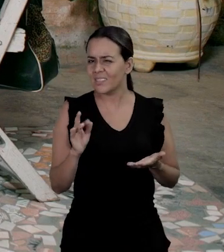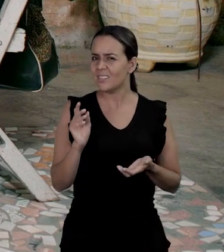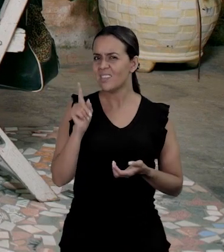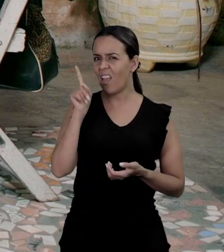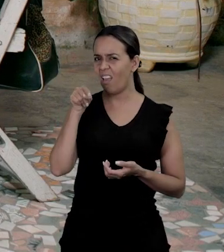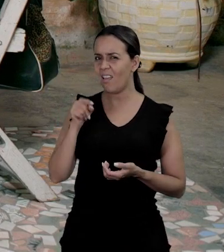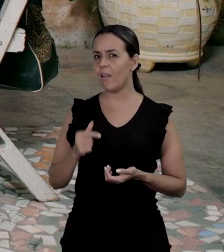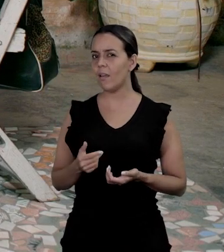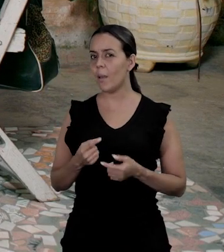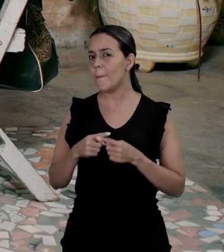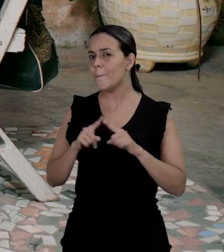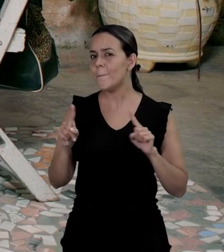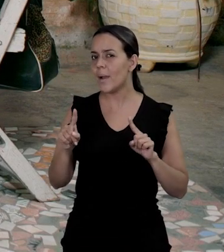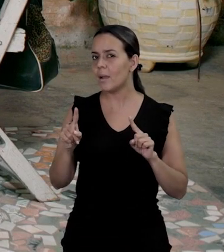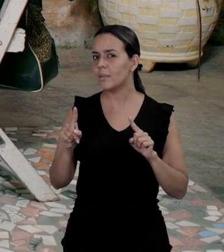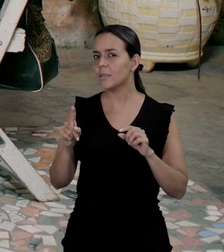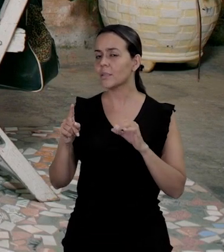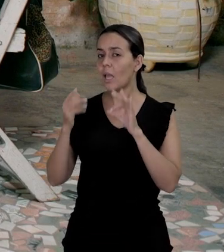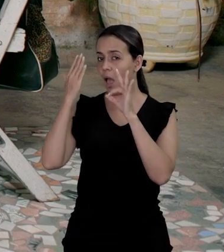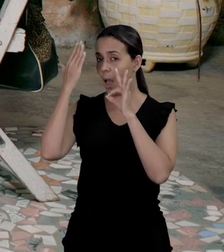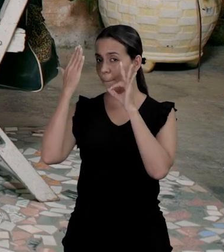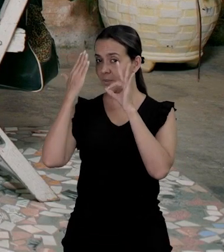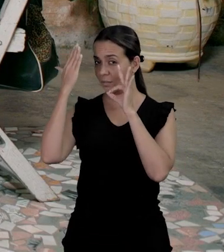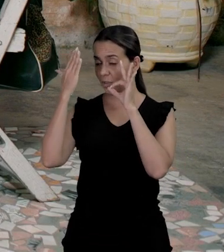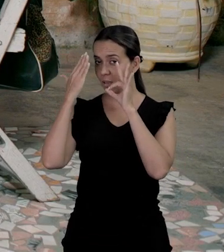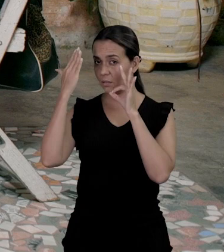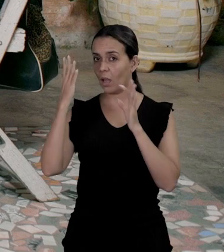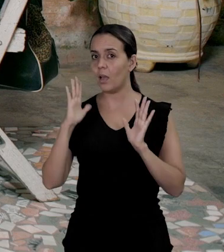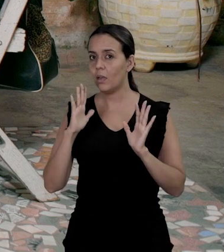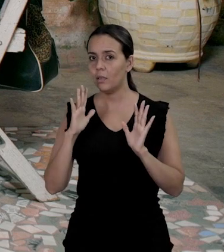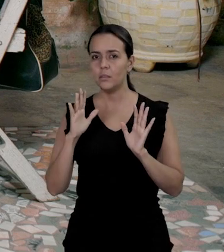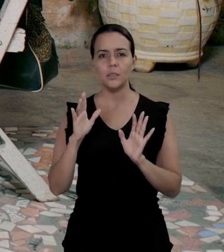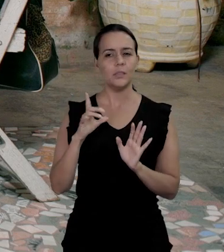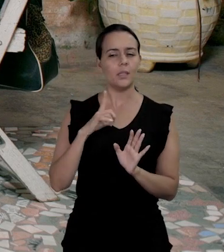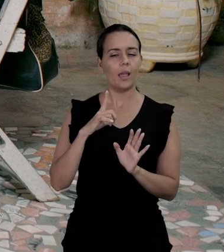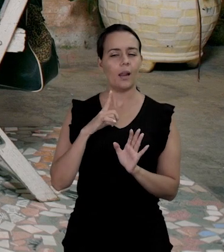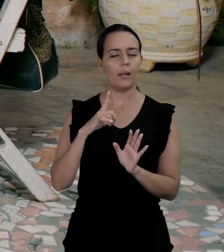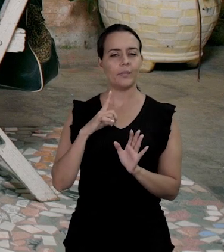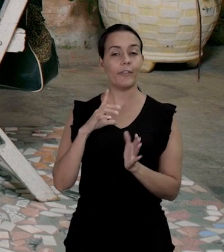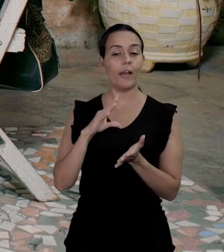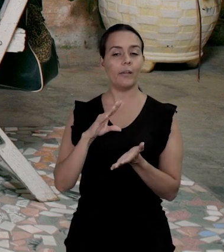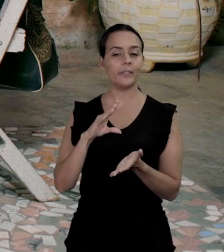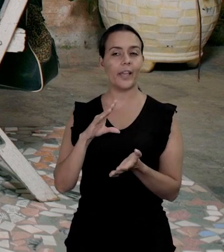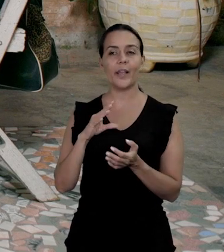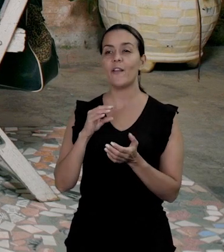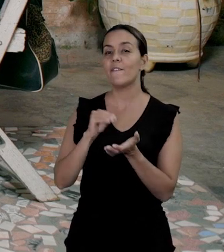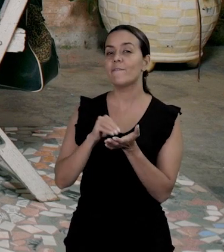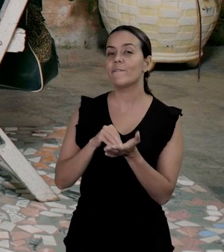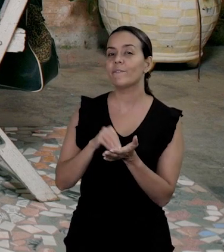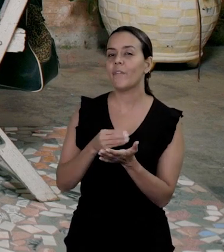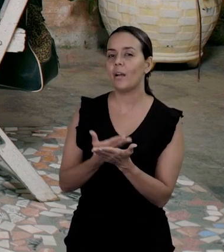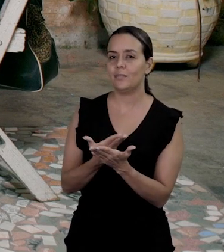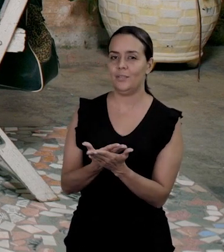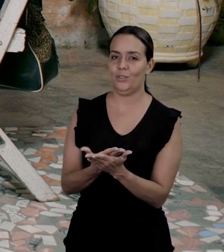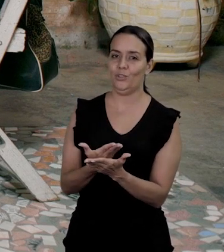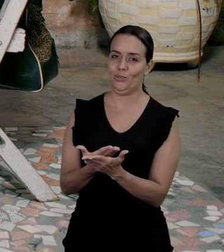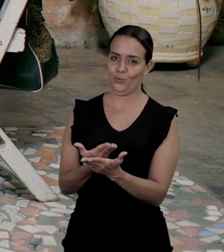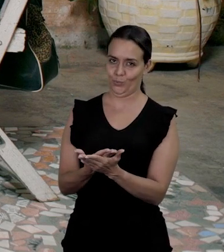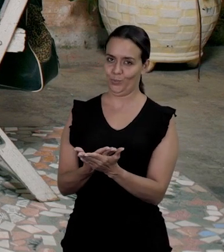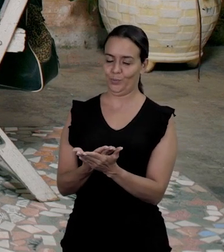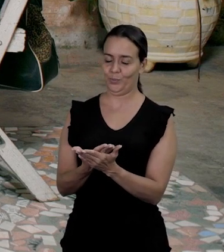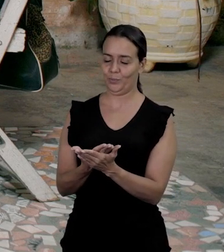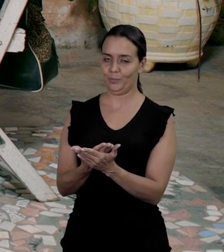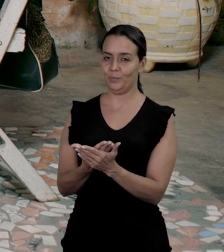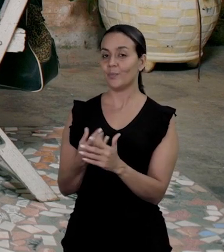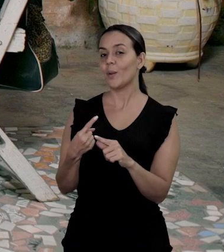lá atrás. Na verdade, a própria psicanálise, ela merece ali... Ela tem uma dívida histórica